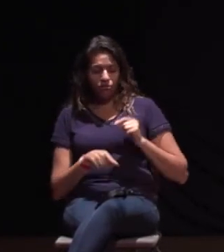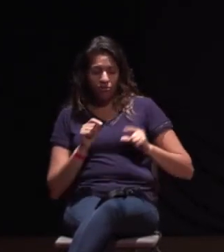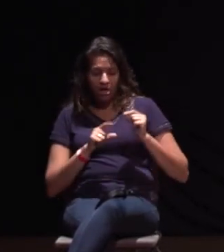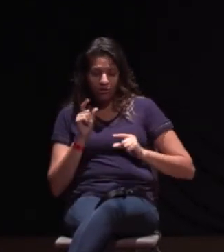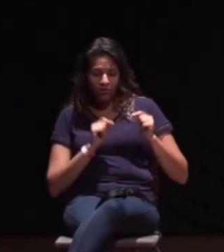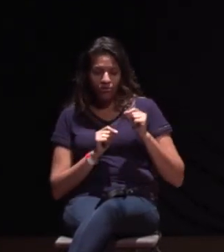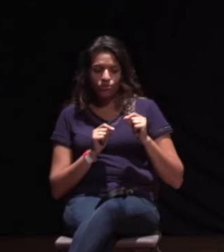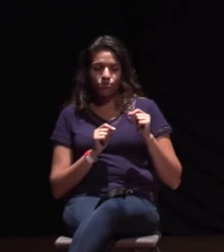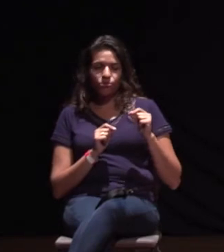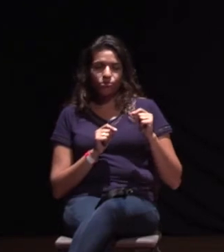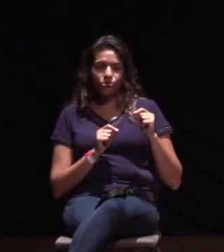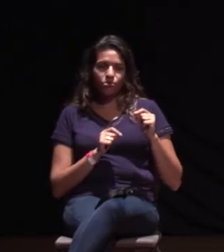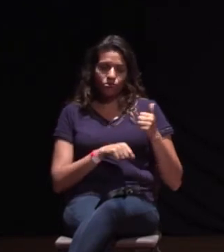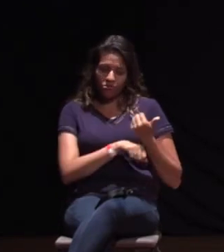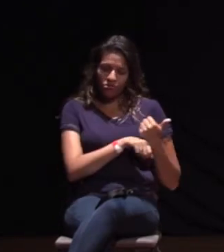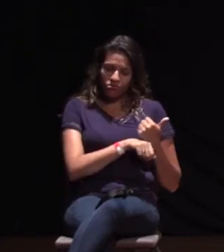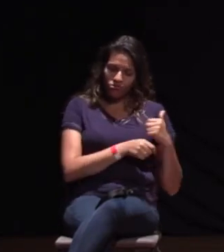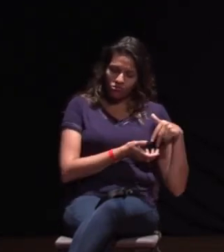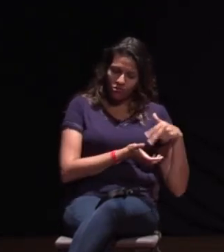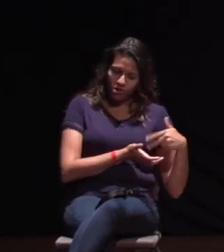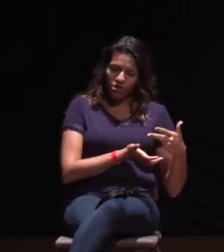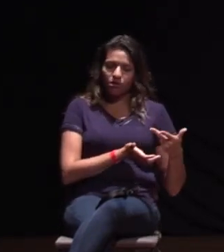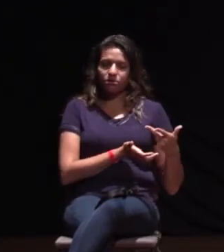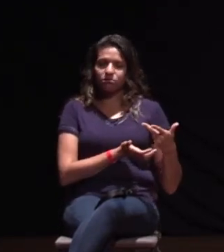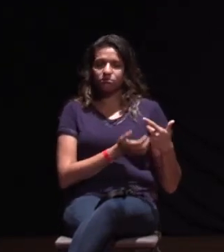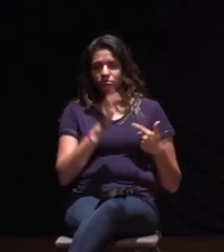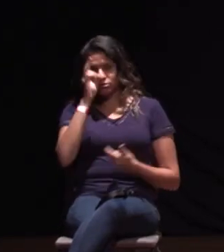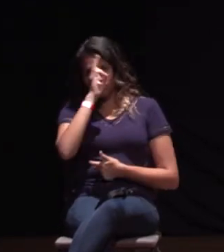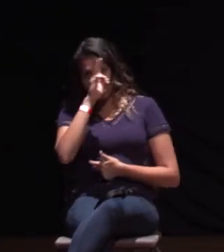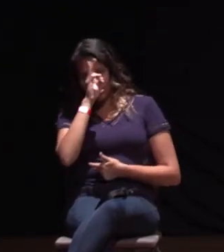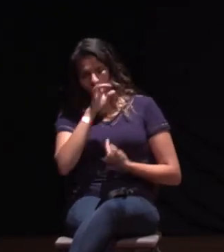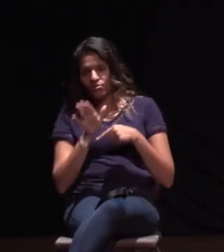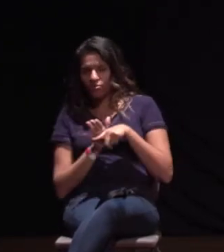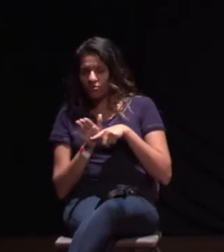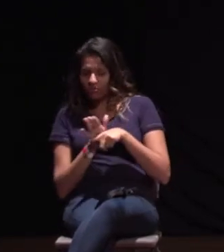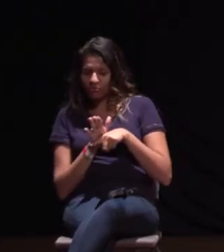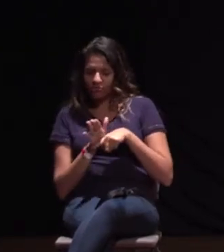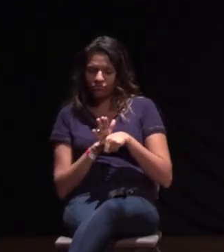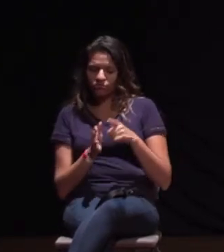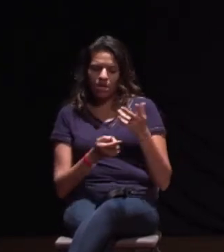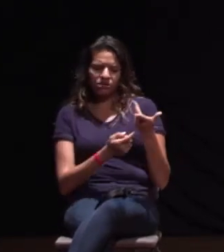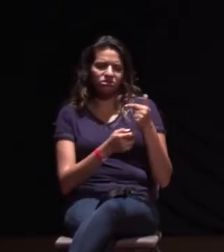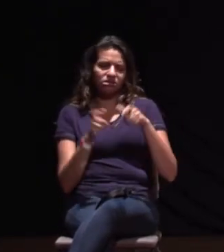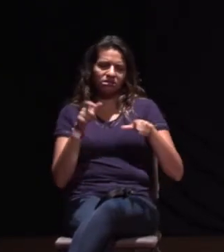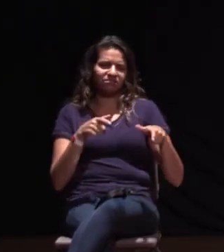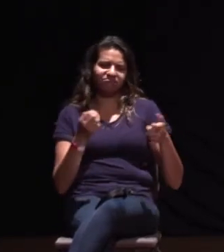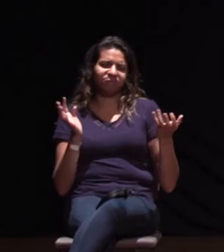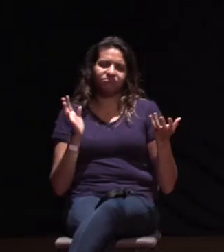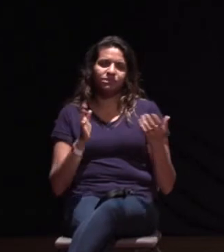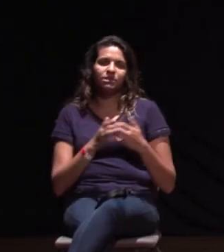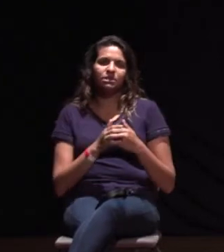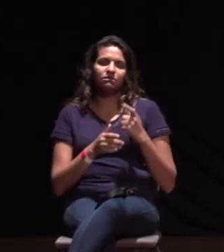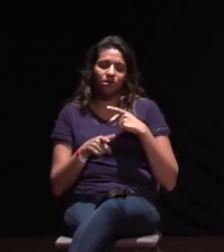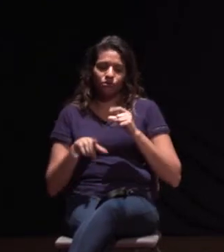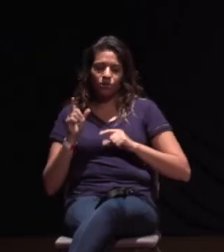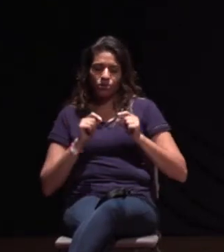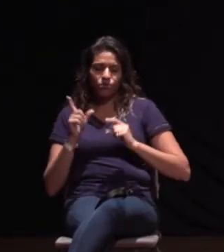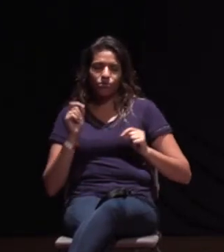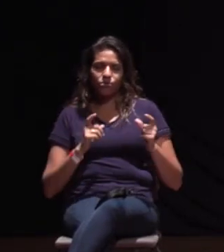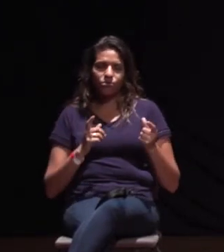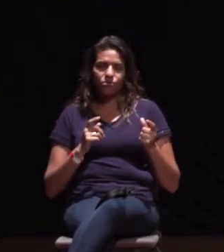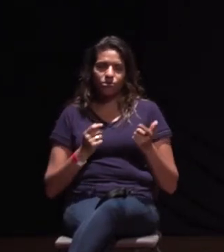do coreógrafo, do bailarino, do historiador ou do artista, etc., curador,